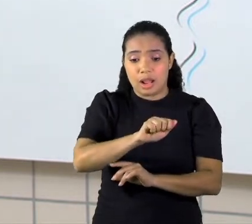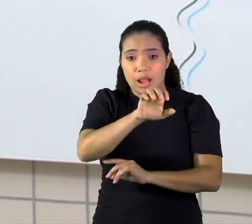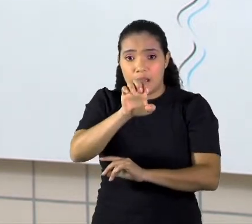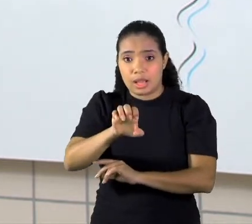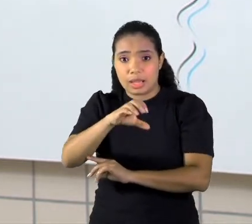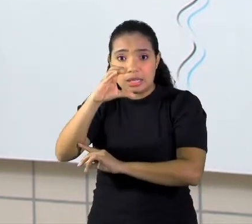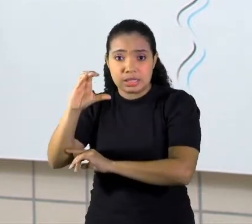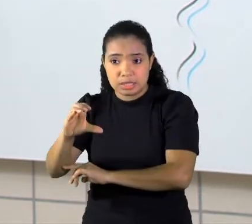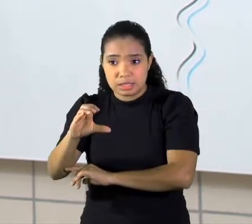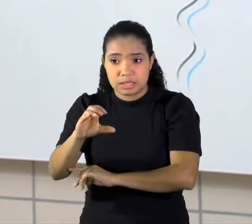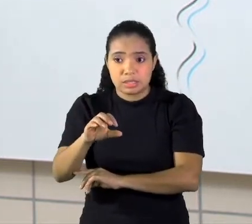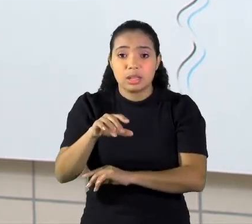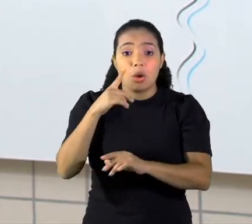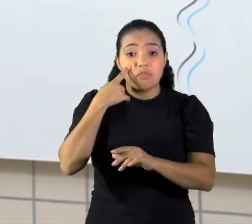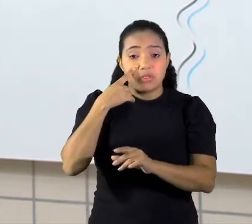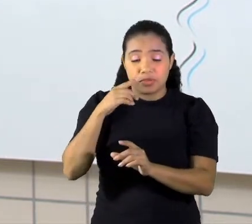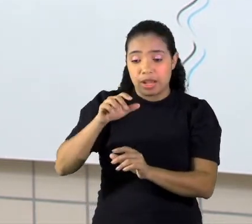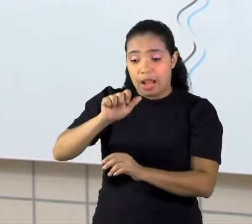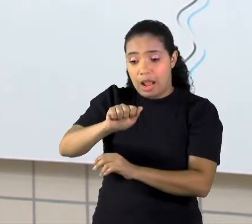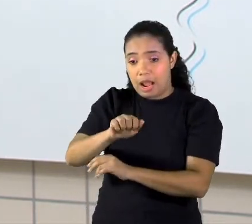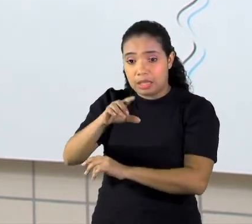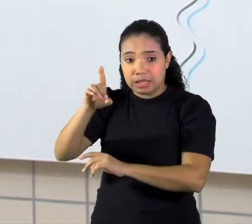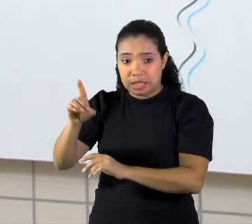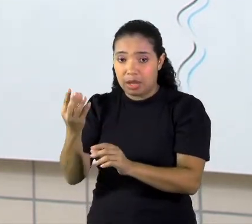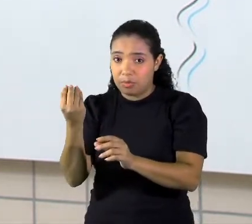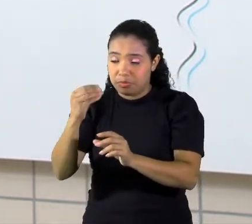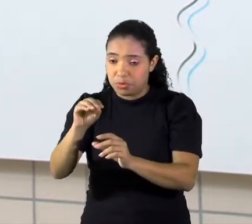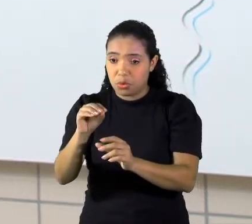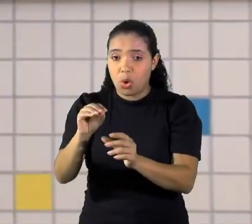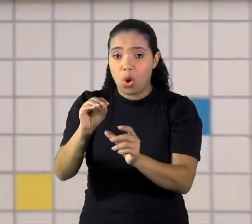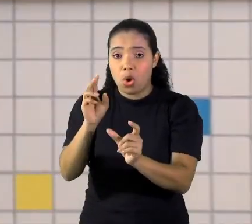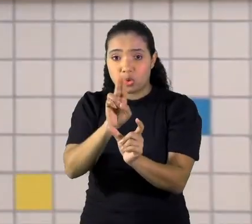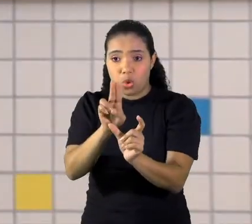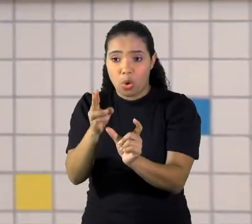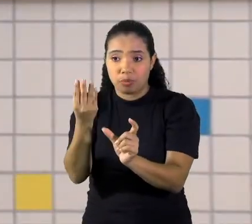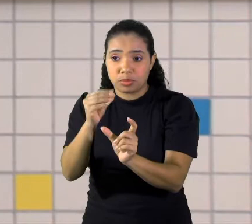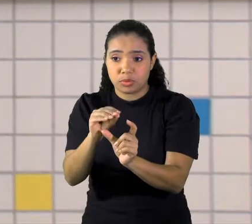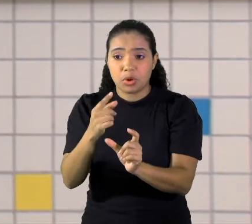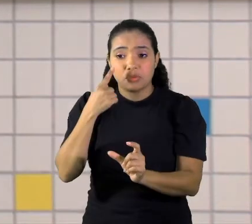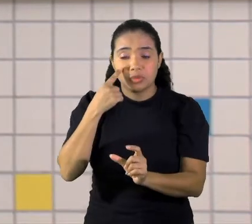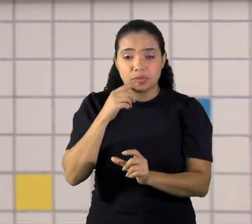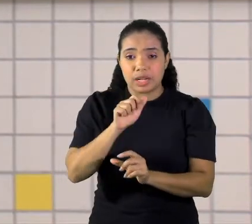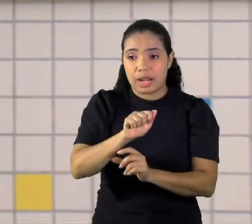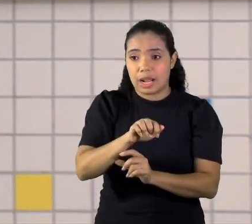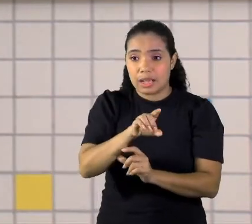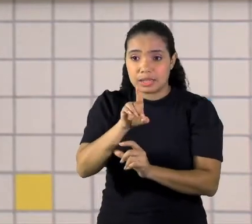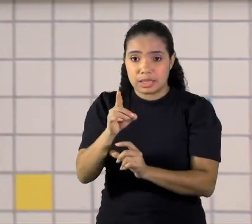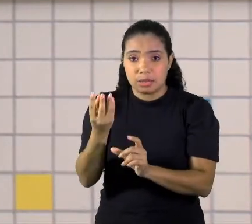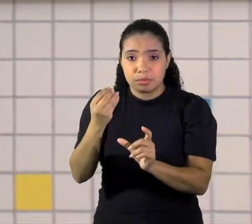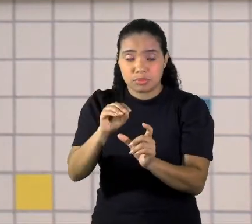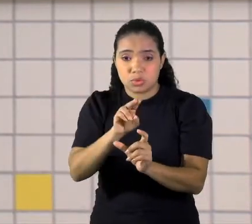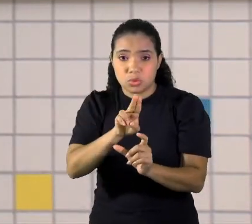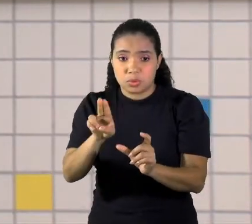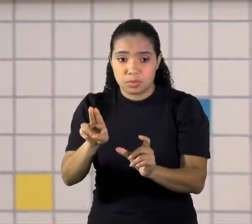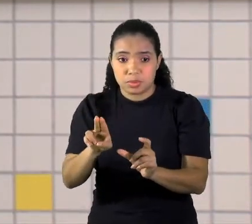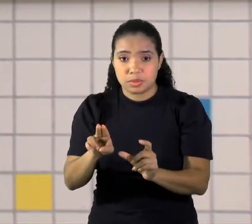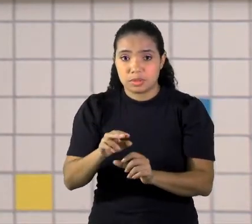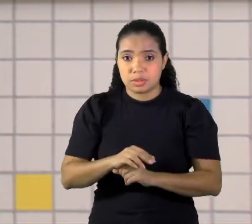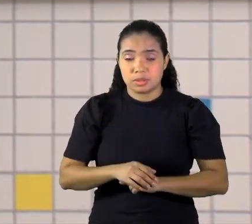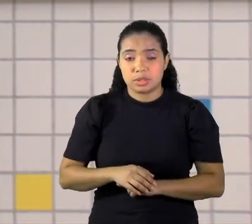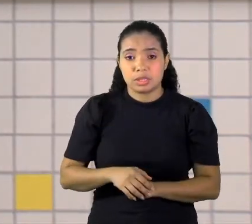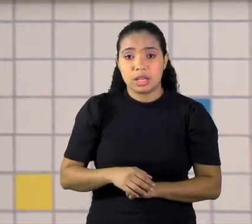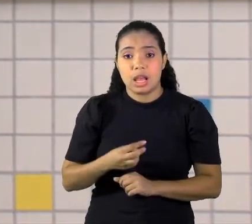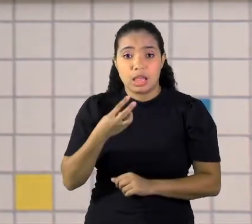Então, a medida AD, eu consegui dar um nome. Vou anotar aqui. Medida AD, 3 menos